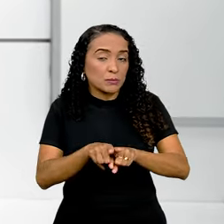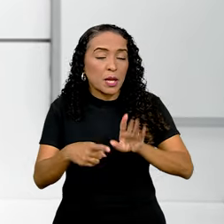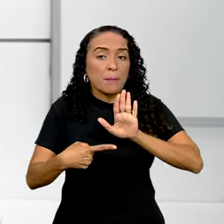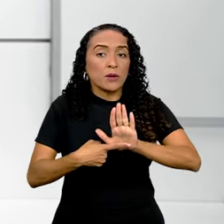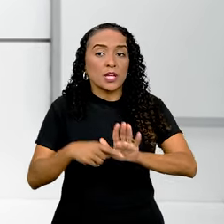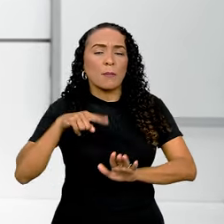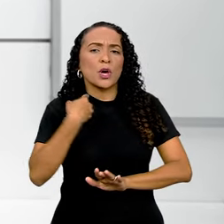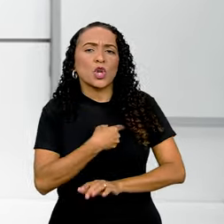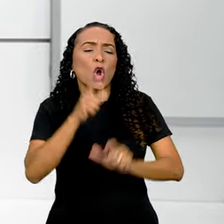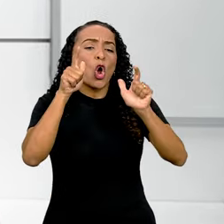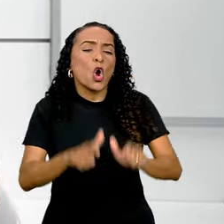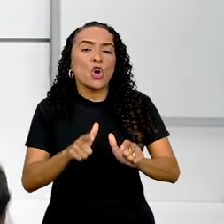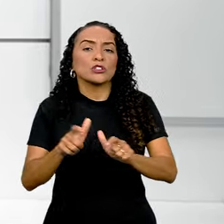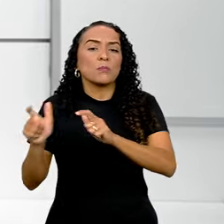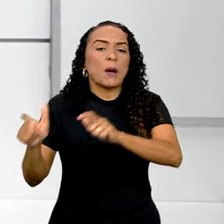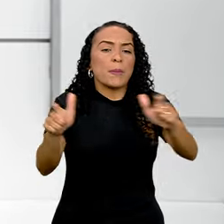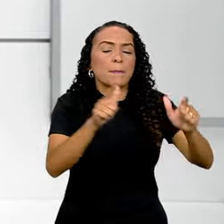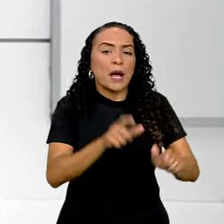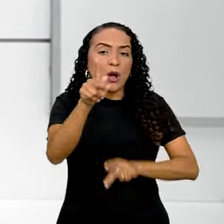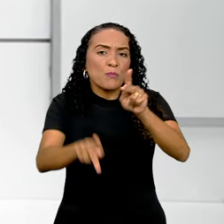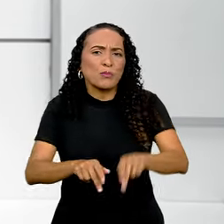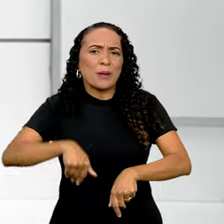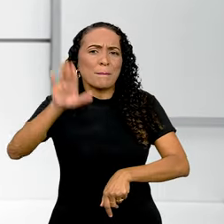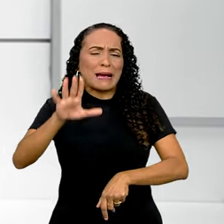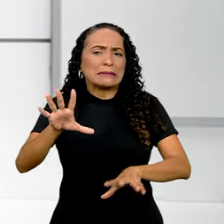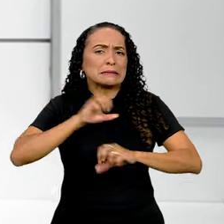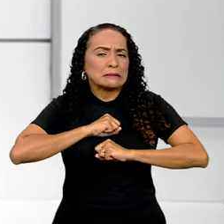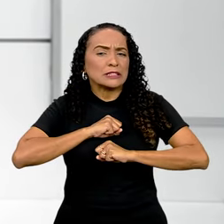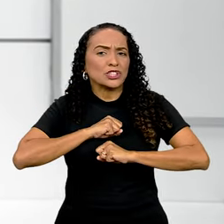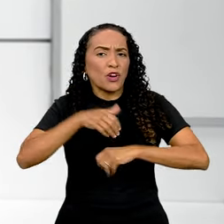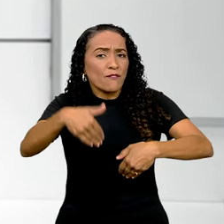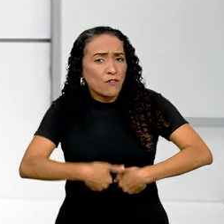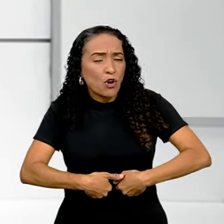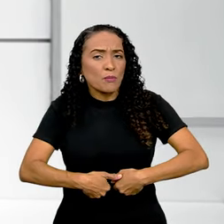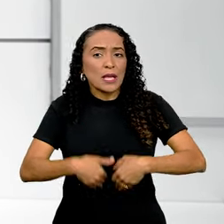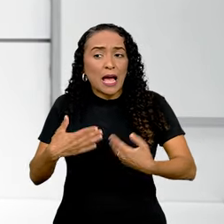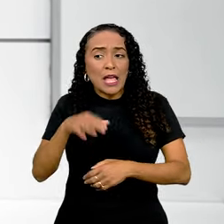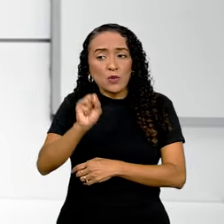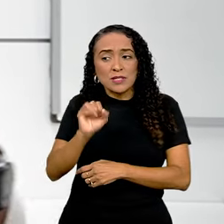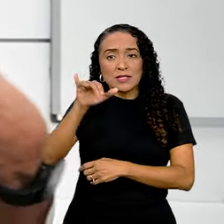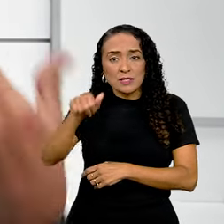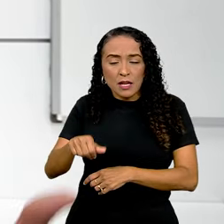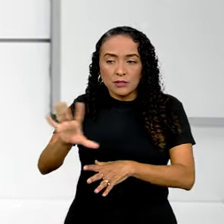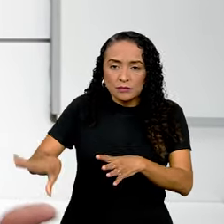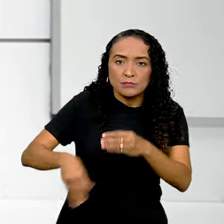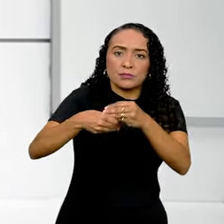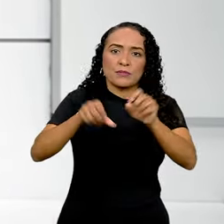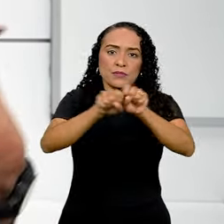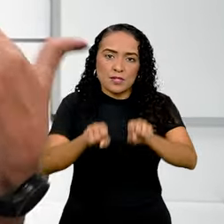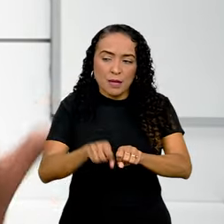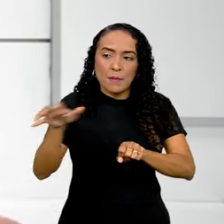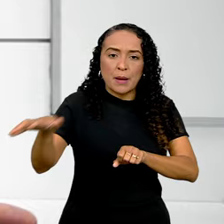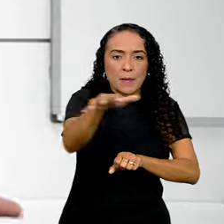fome mostrar pra gente Onde que tão Os territórios e os públicos mais afetados pela fome para que o cisan possa integrar né esse